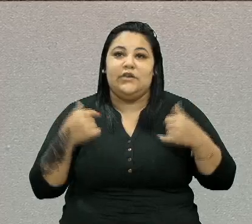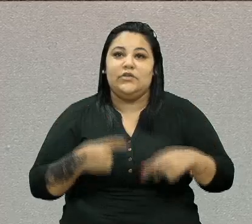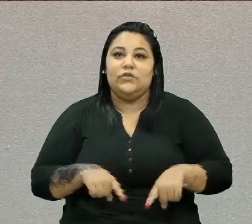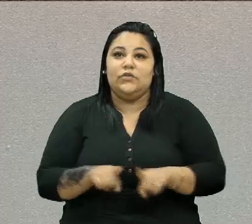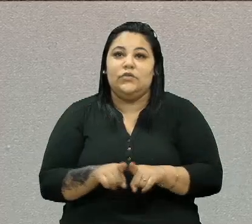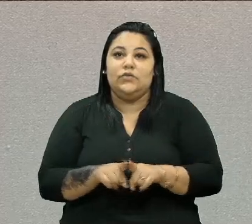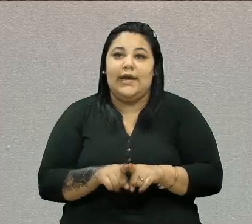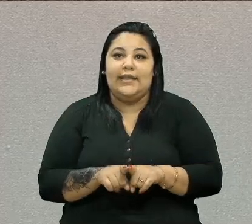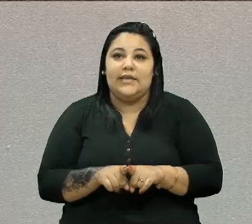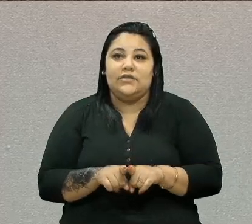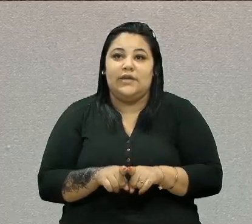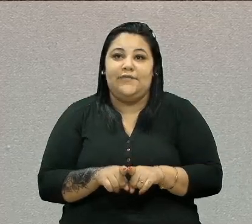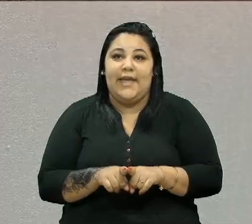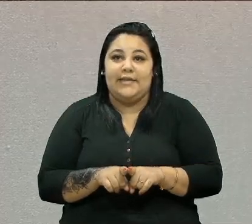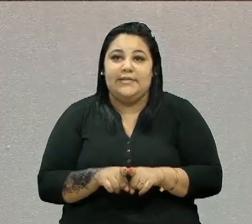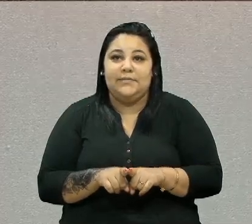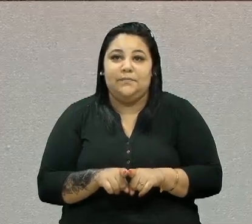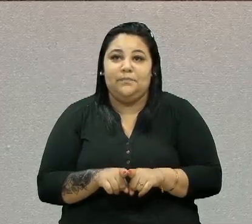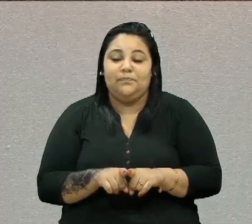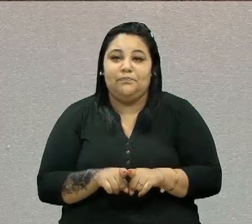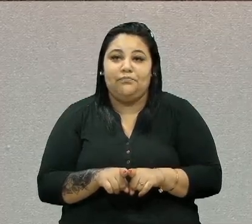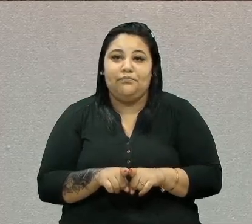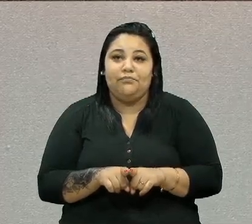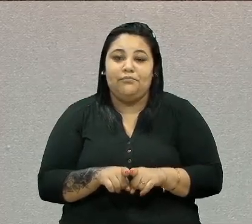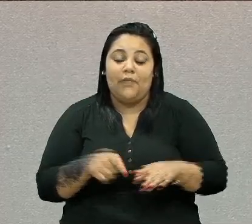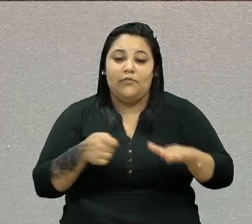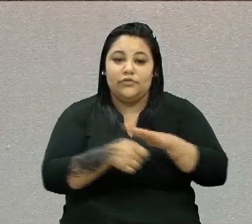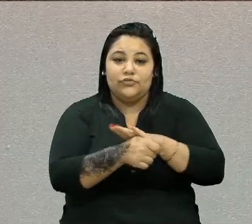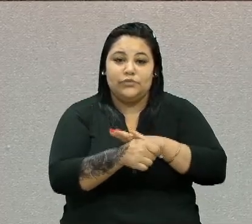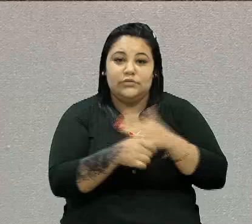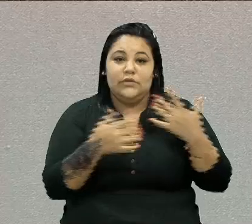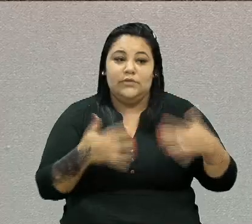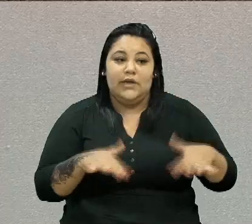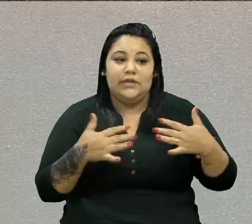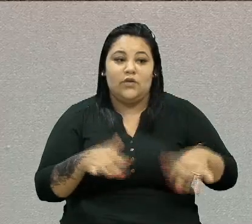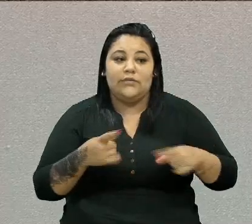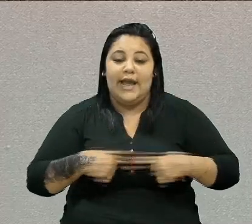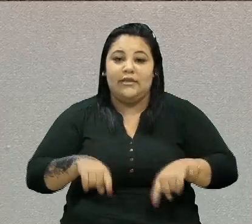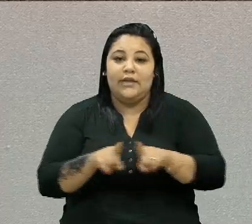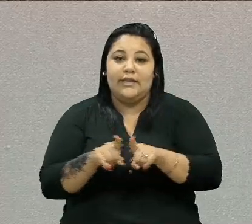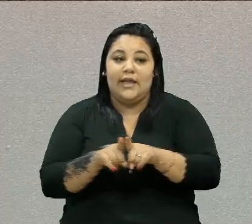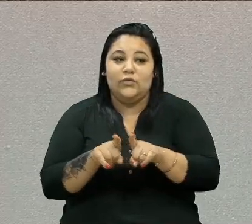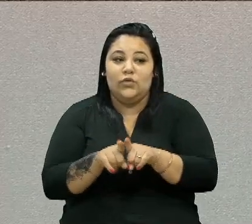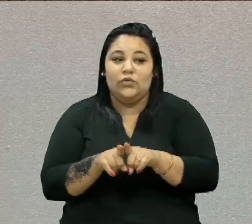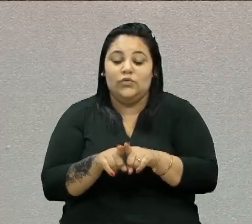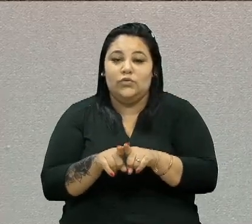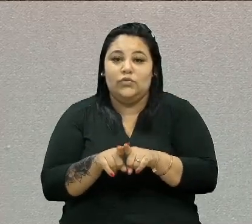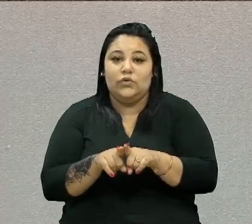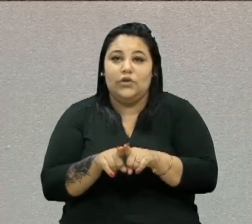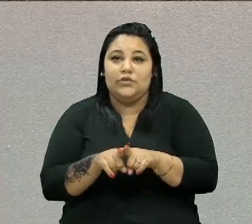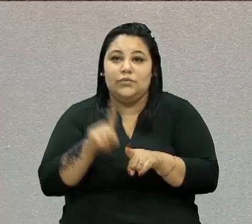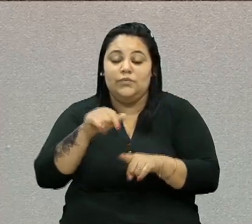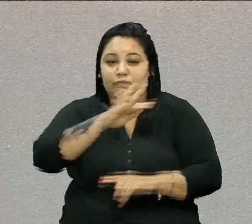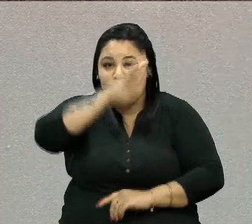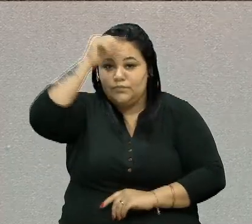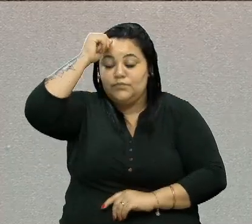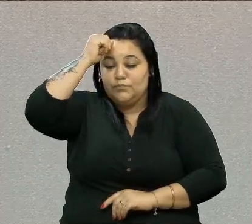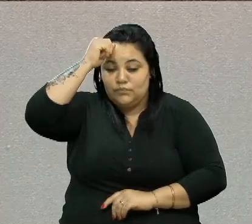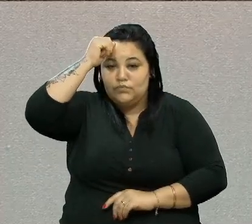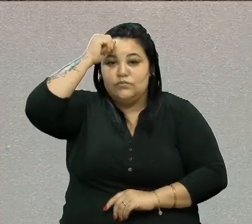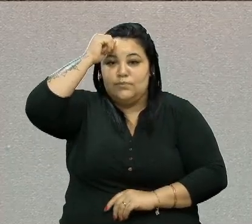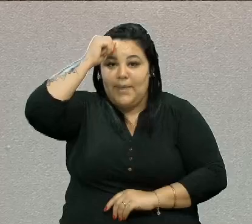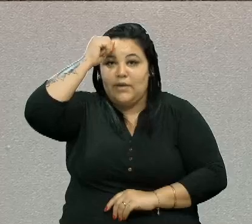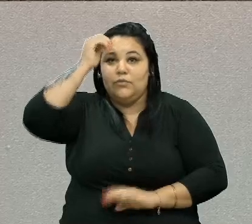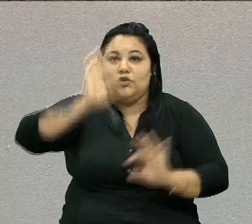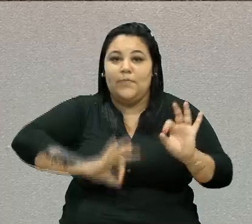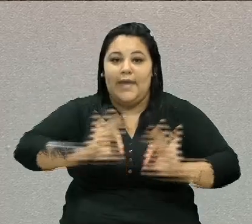do jovem em Caxias do Sul. Investimento alto, sem dinheiro público da prefeitura, mas que dá um resultado enorme para a prefeitura no futuro, preparando esses jovens